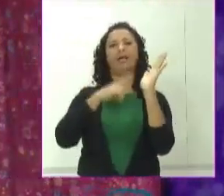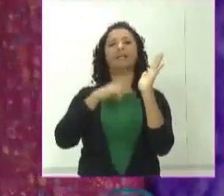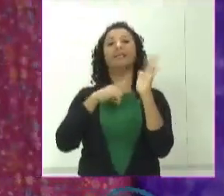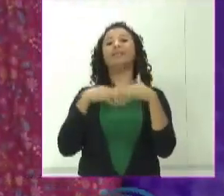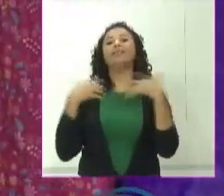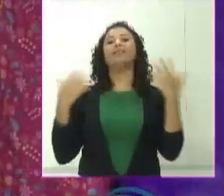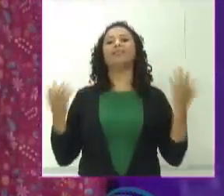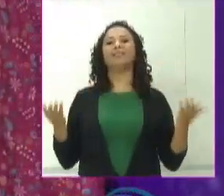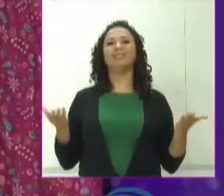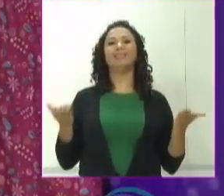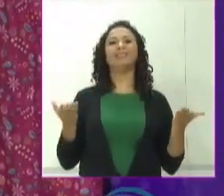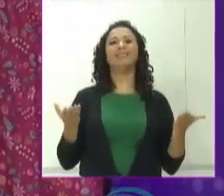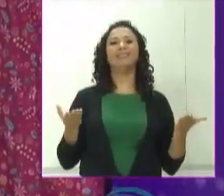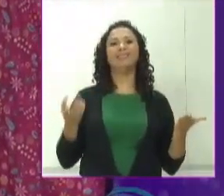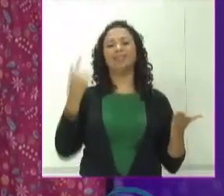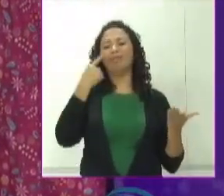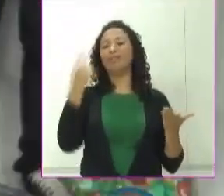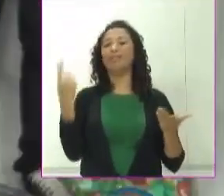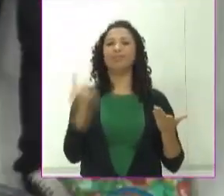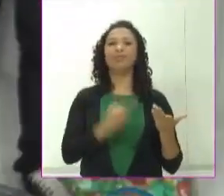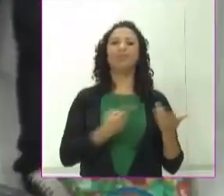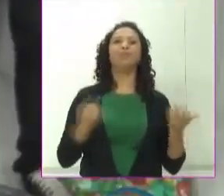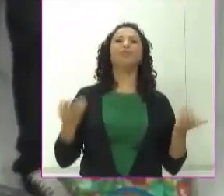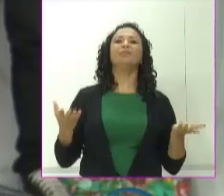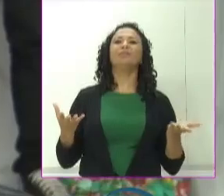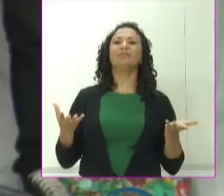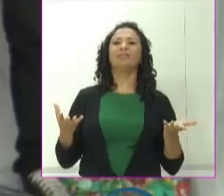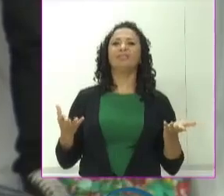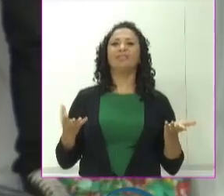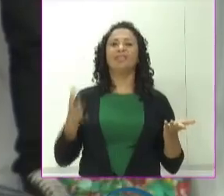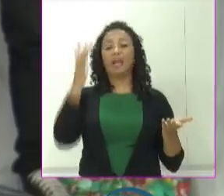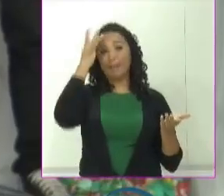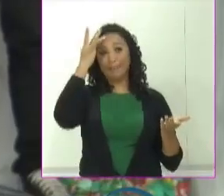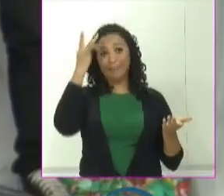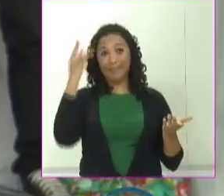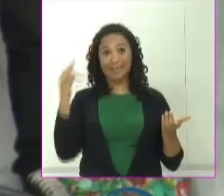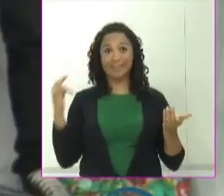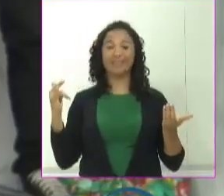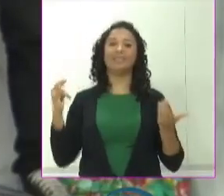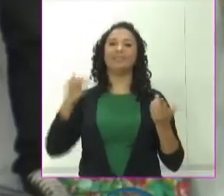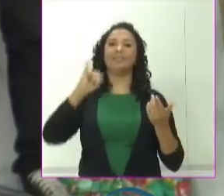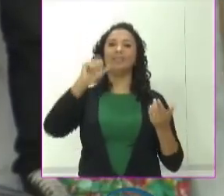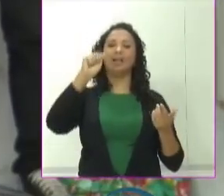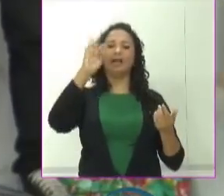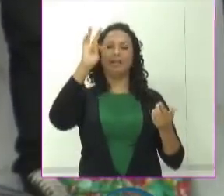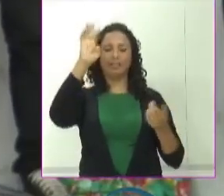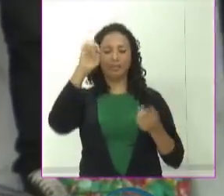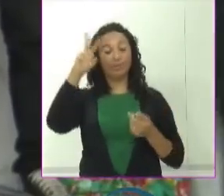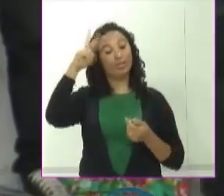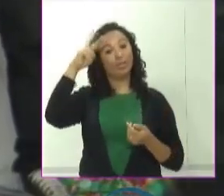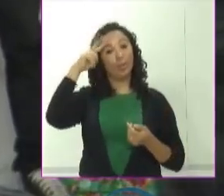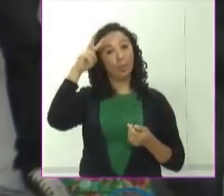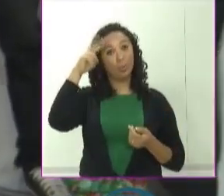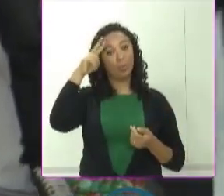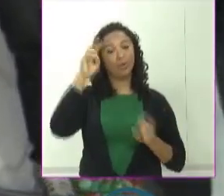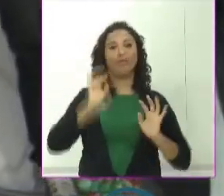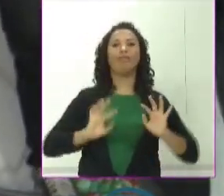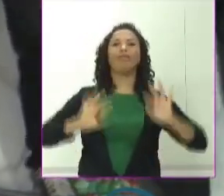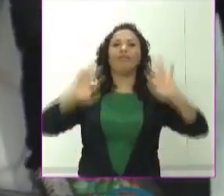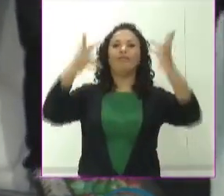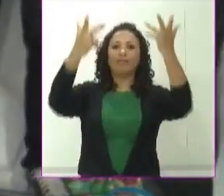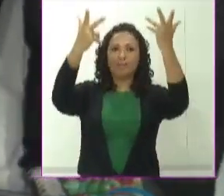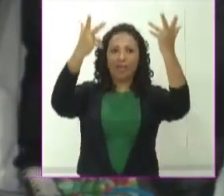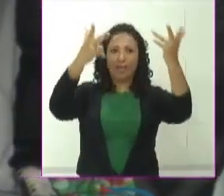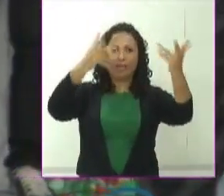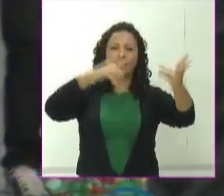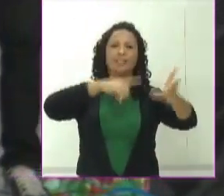aí. Vou lá, nossa agenda. Diga lá a agenda. Amanhã estaremos lá no Yacht Clube, segunda-feira estaremos na festa em homenagem ao Preto